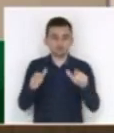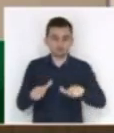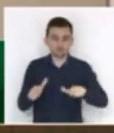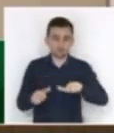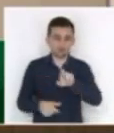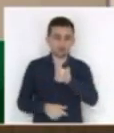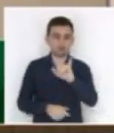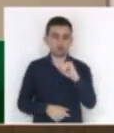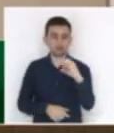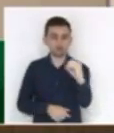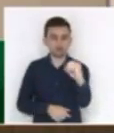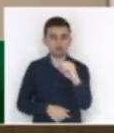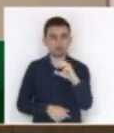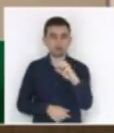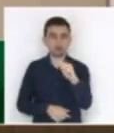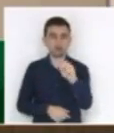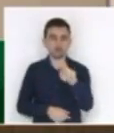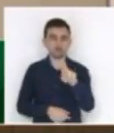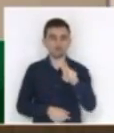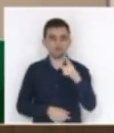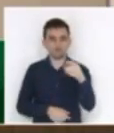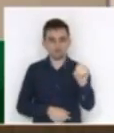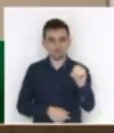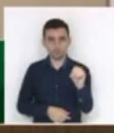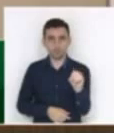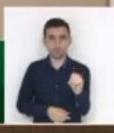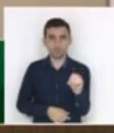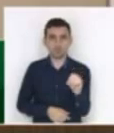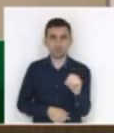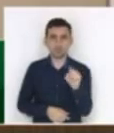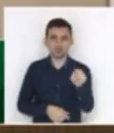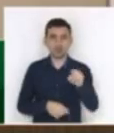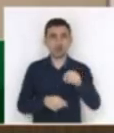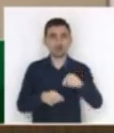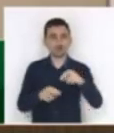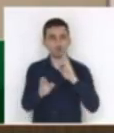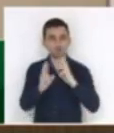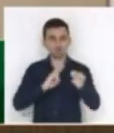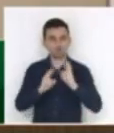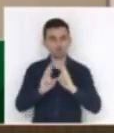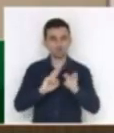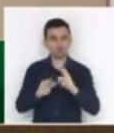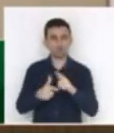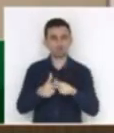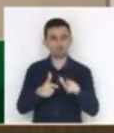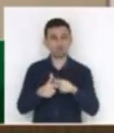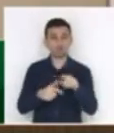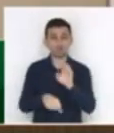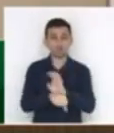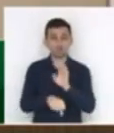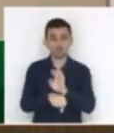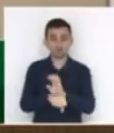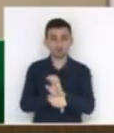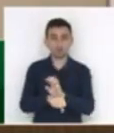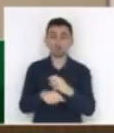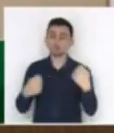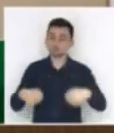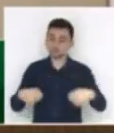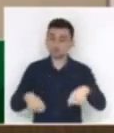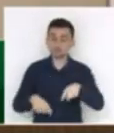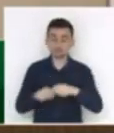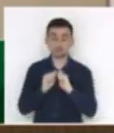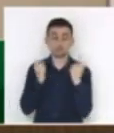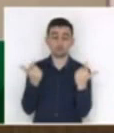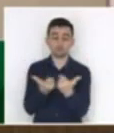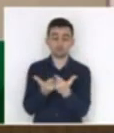de um problema que eles vêm vivenciando há anos, de uma rodovia, inclusive, estadual, e que merece, assim, o Parlamento catarinense